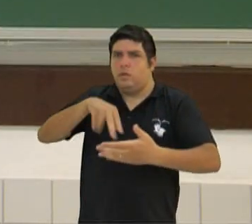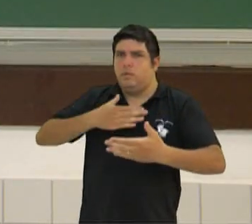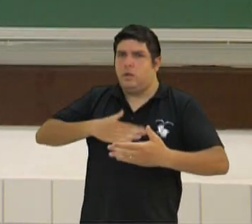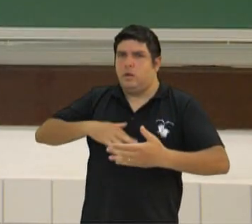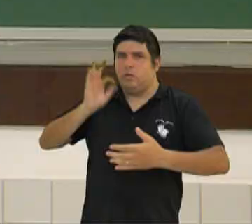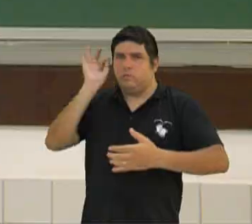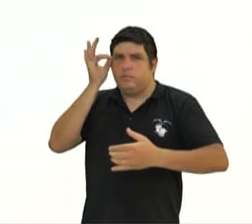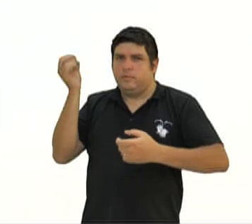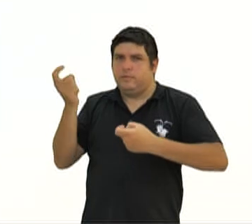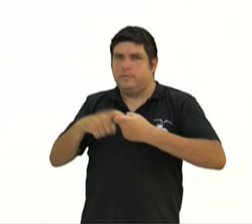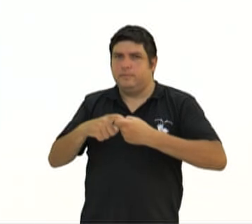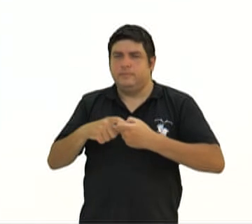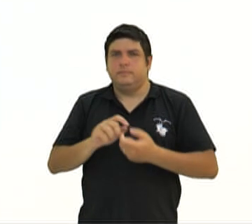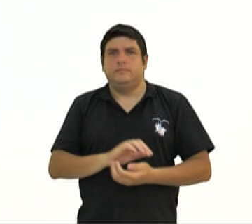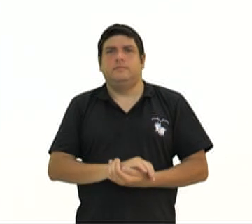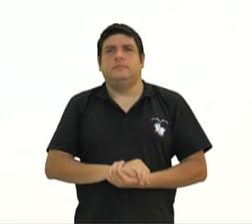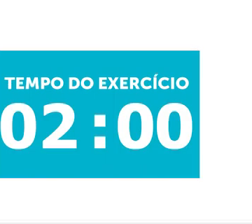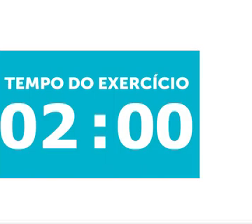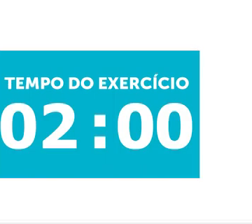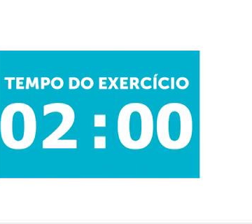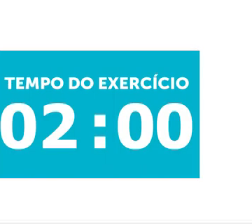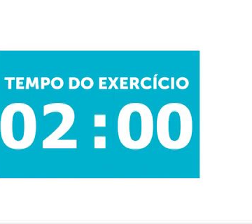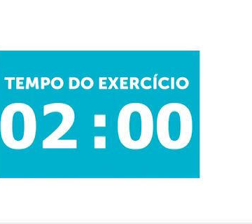daí eu já volto com a questão para vocês.